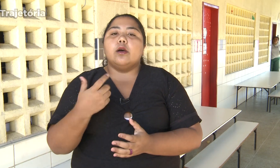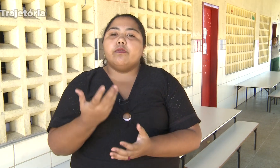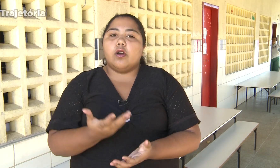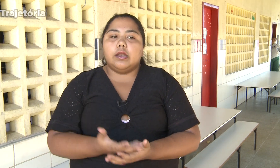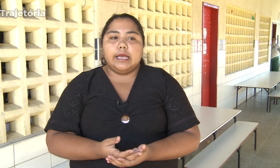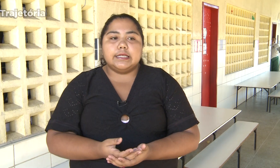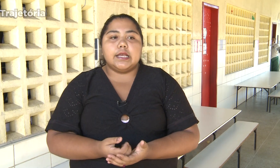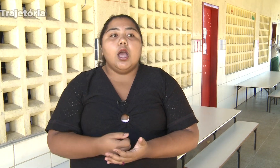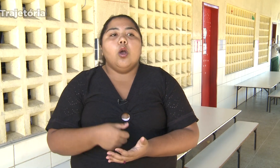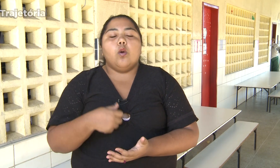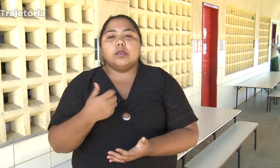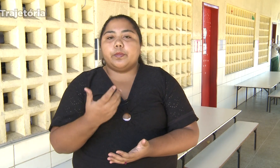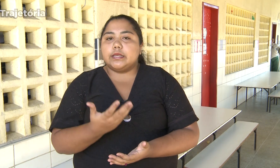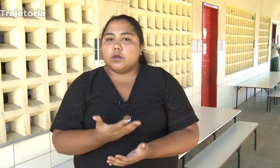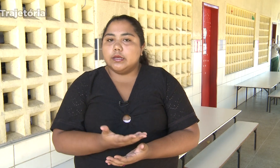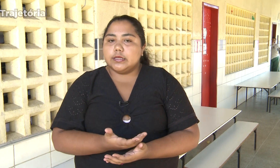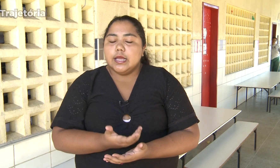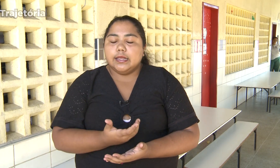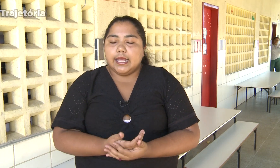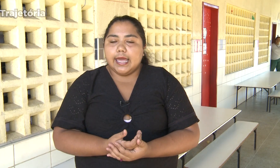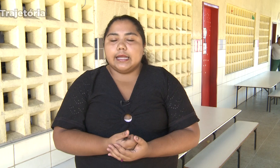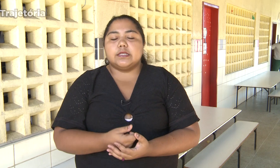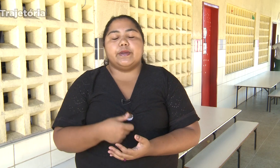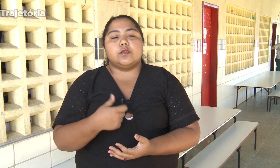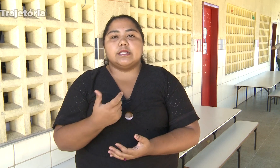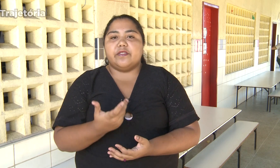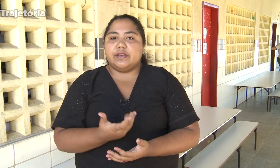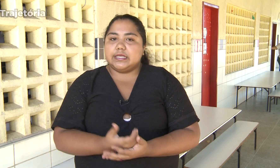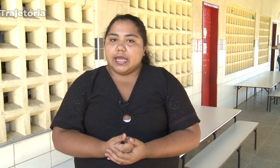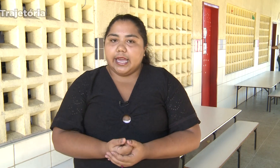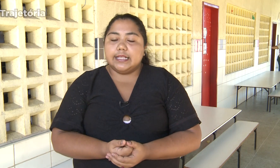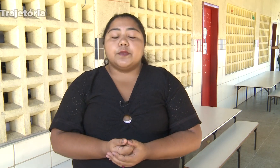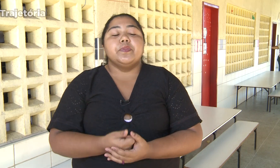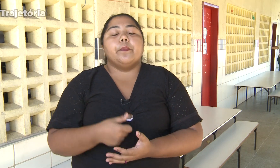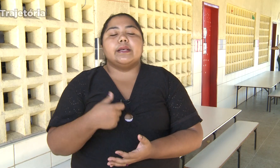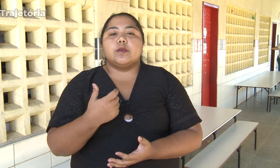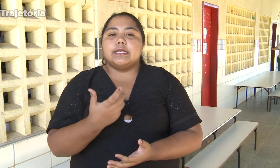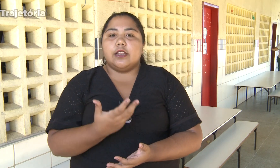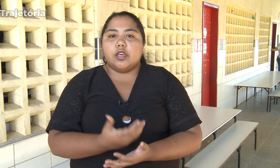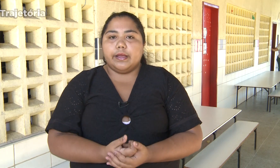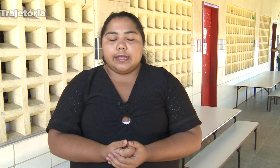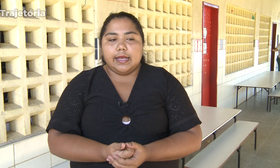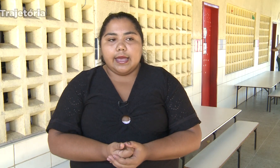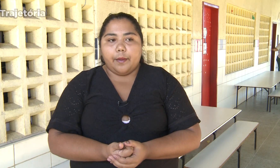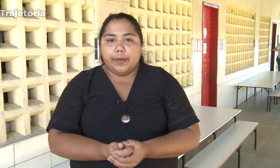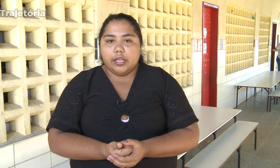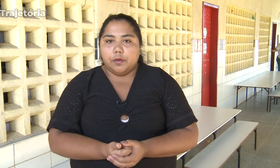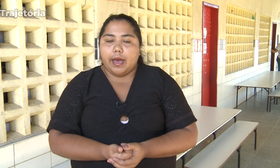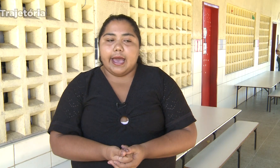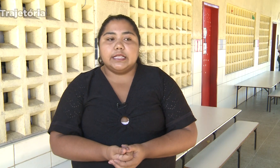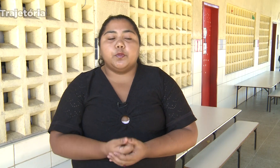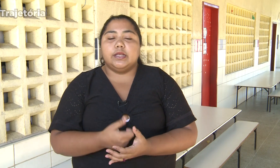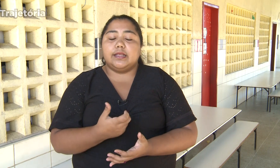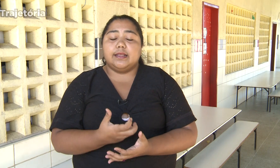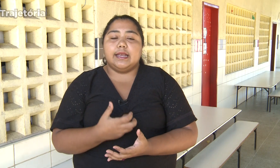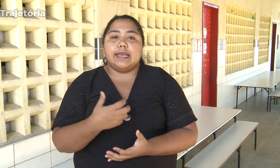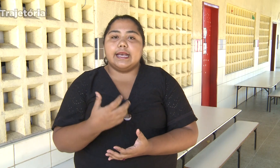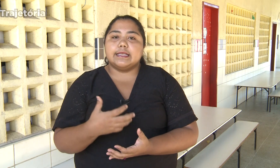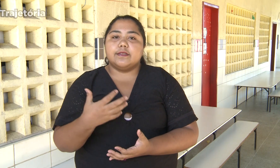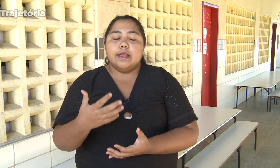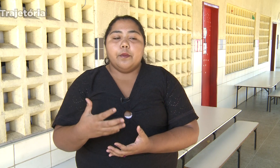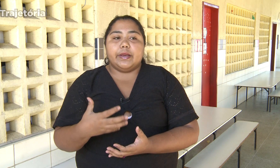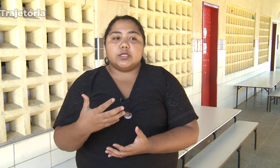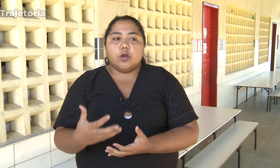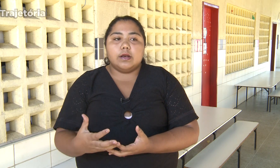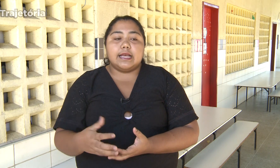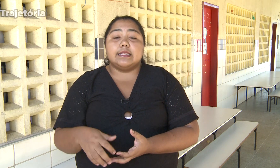da não violência contra pessoas negras, pessoas deficientes, pessoas LGBTQIAPN+, por entender que